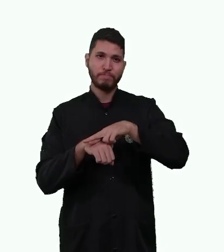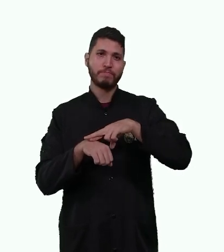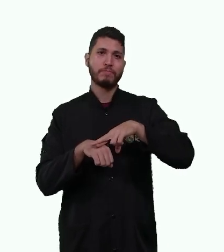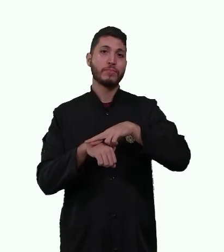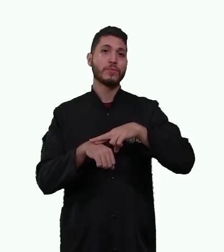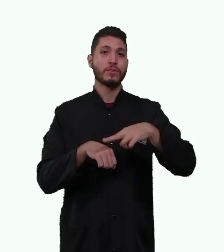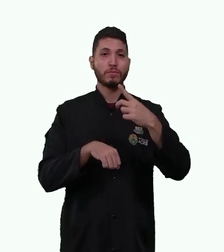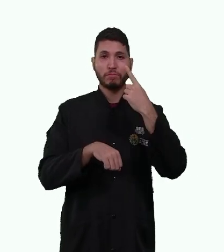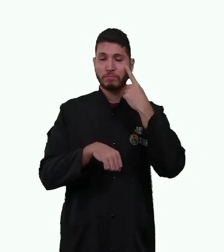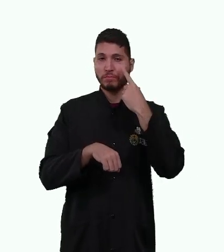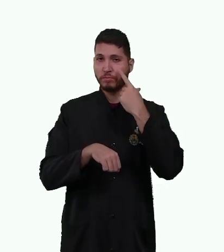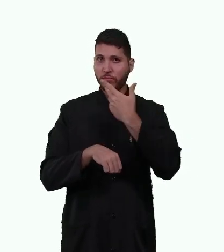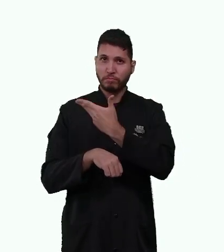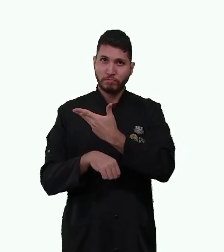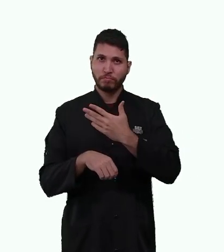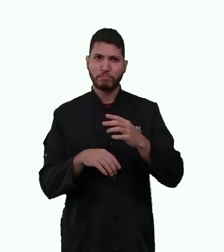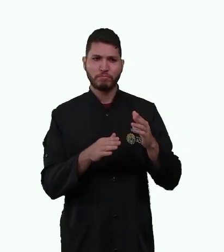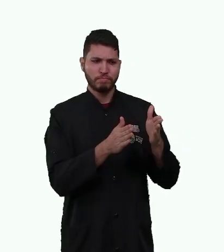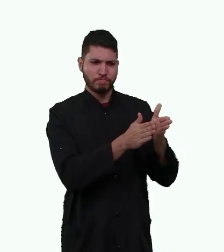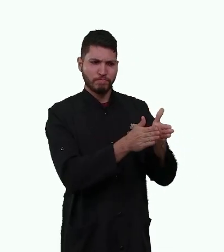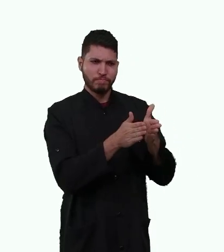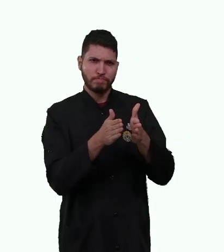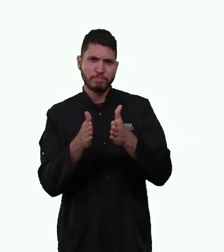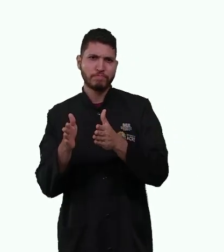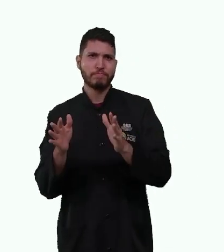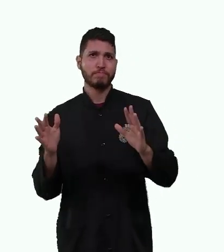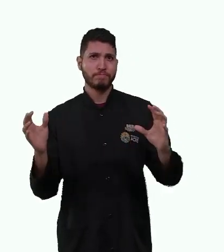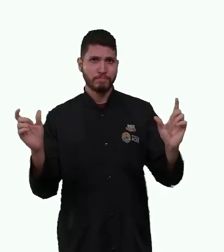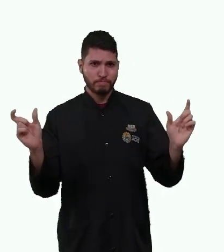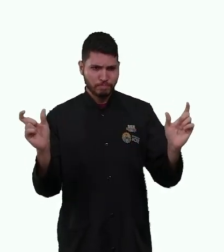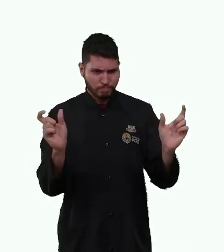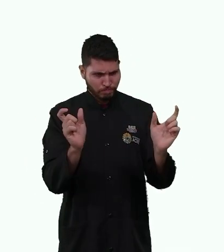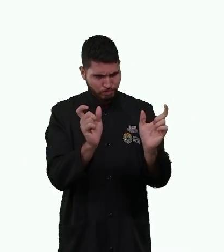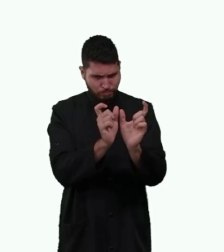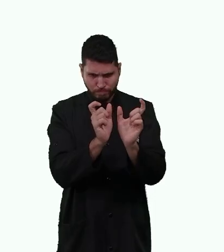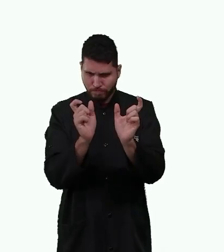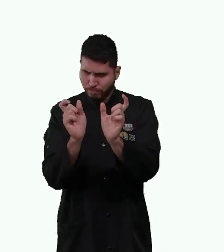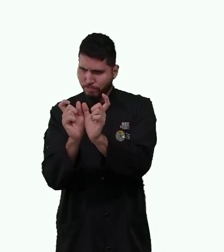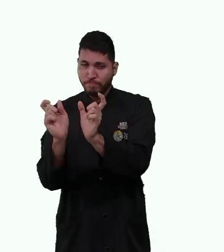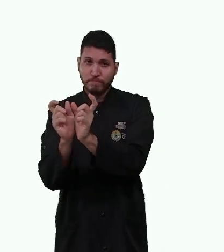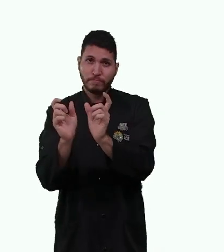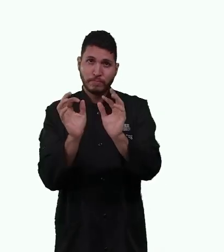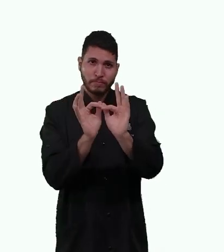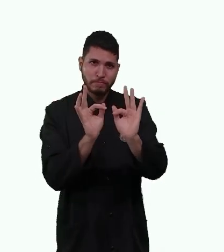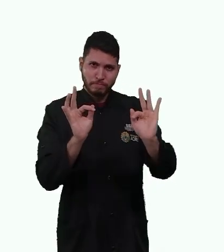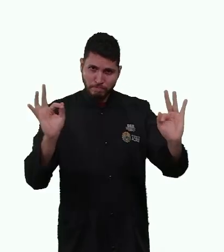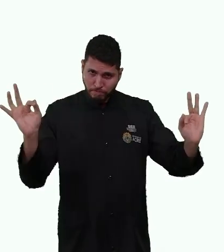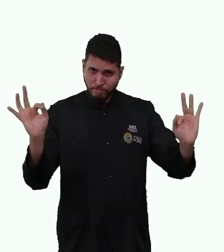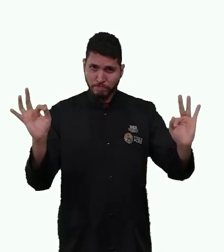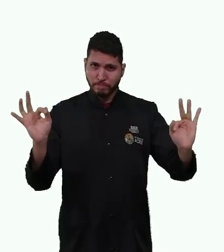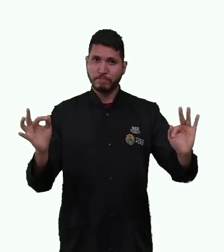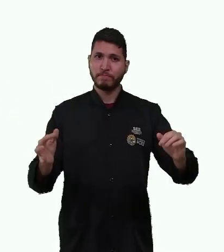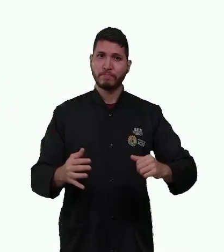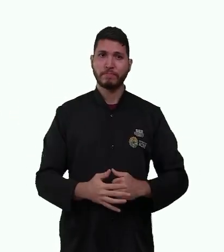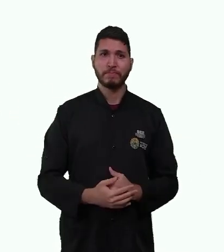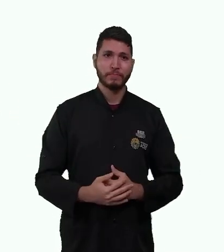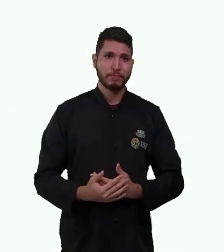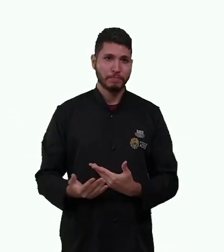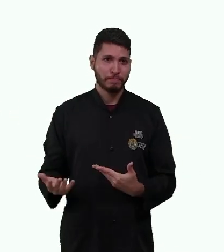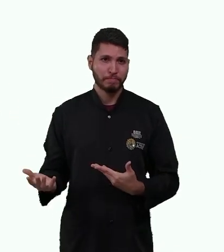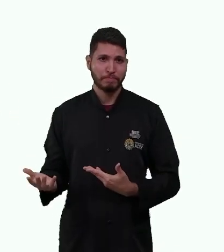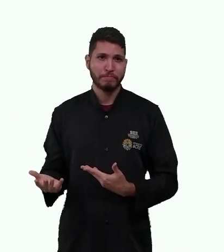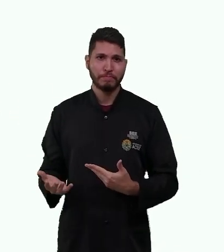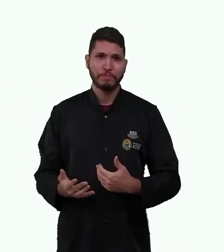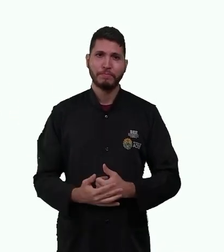vivimos. Vosotros e vosotras hablas, comes, vivís. Ellos,